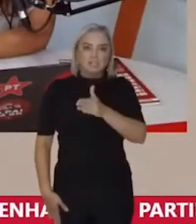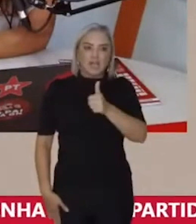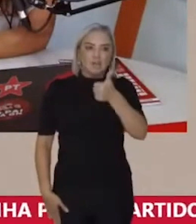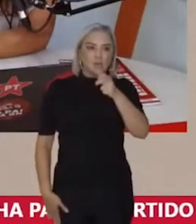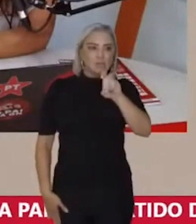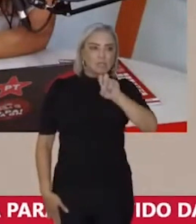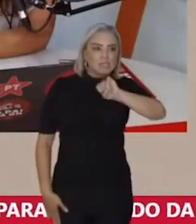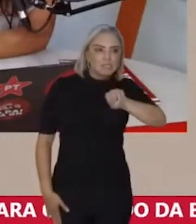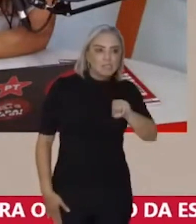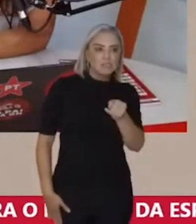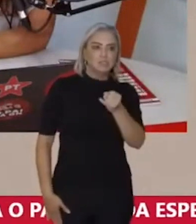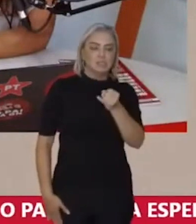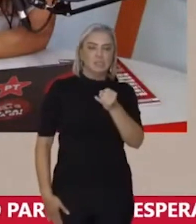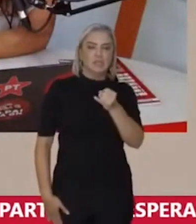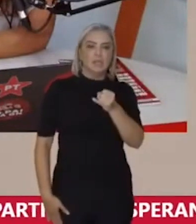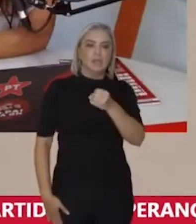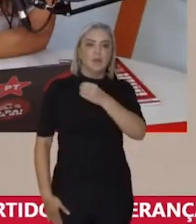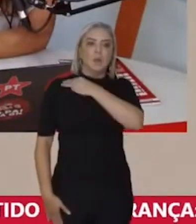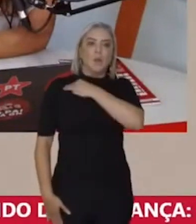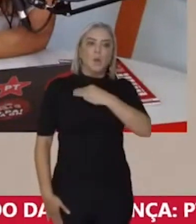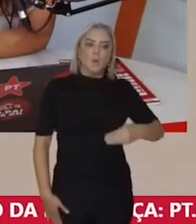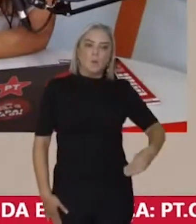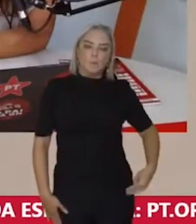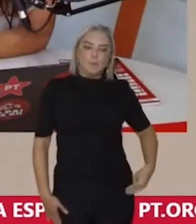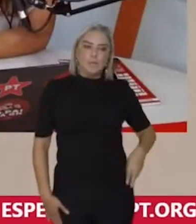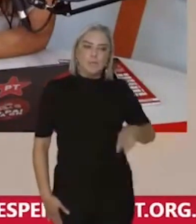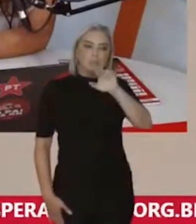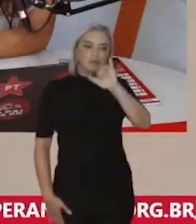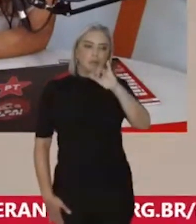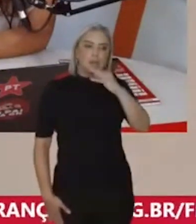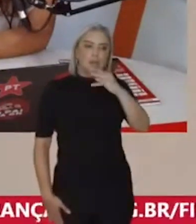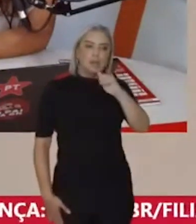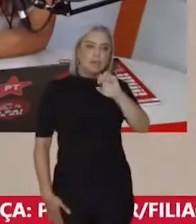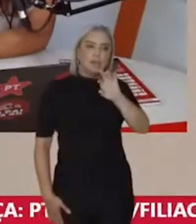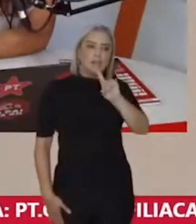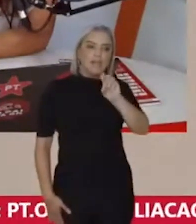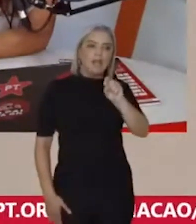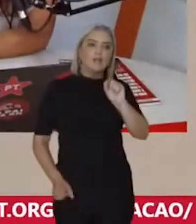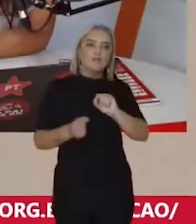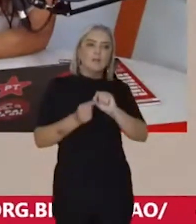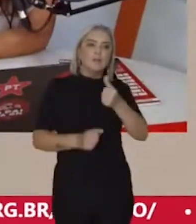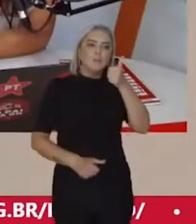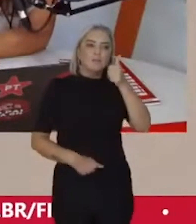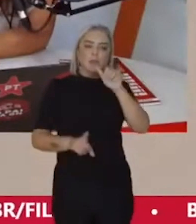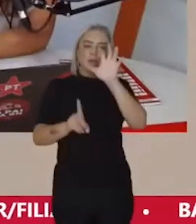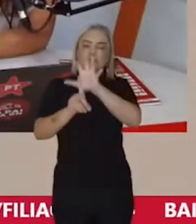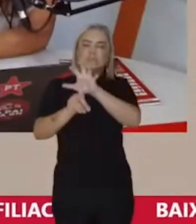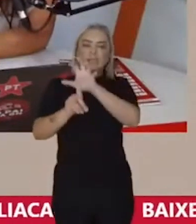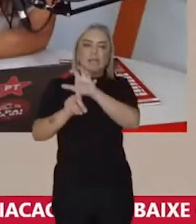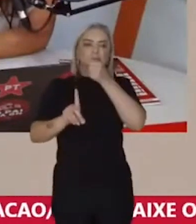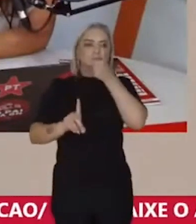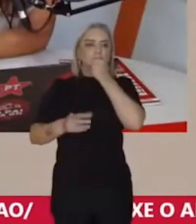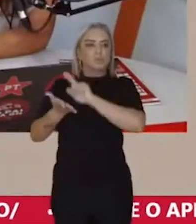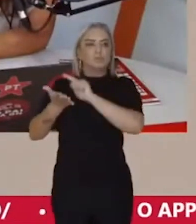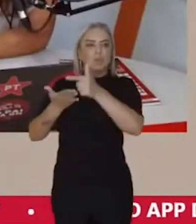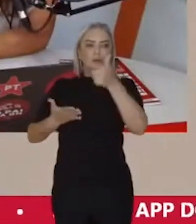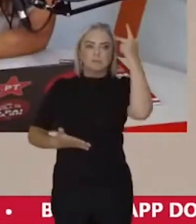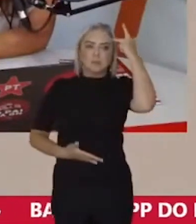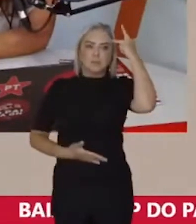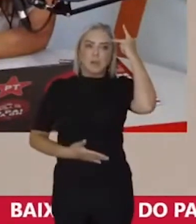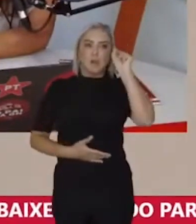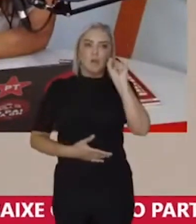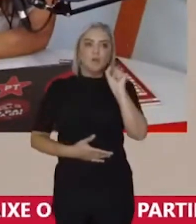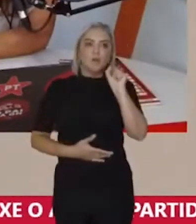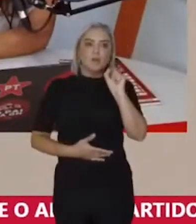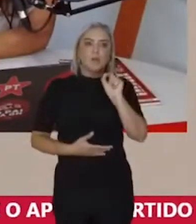janeiro, o ministro Ricardo Salles fez seu primeiro ataque numa entrevista à Folha de São Paulo, dizendo que